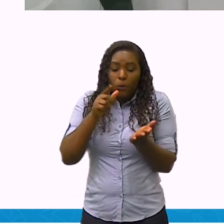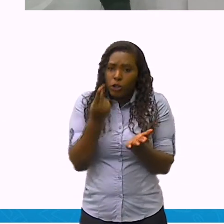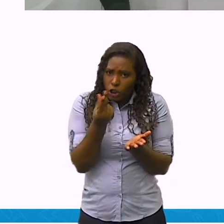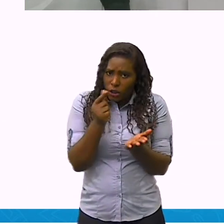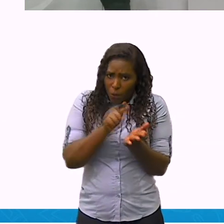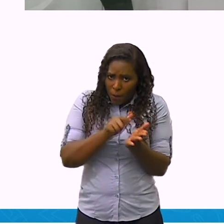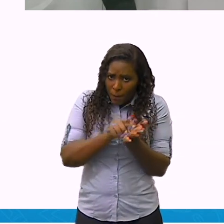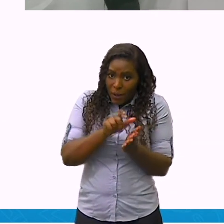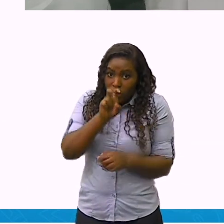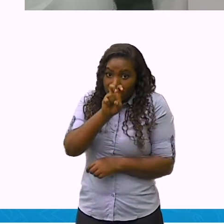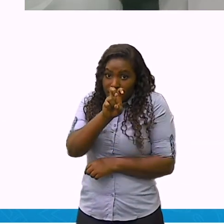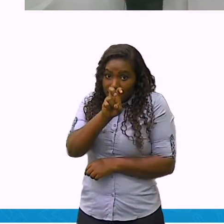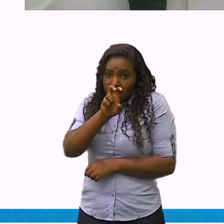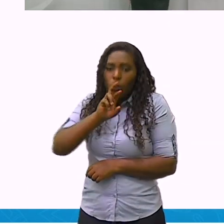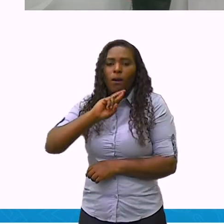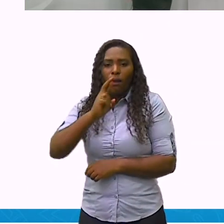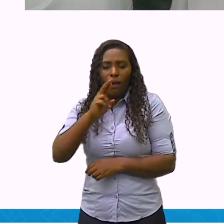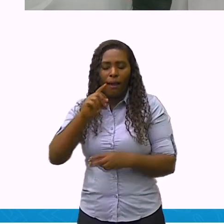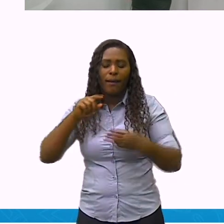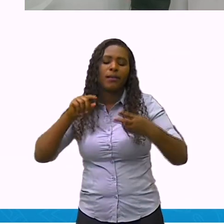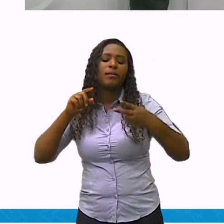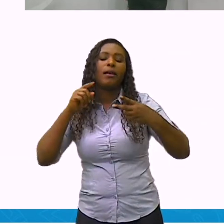R$ 5, com uma de